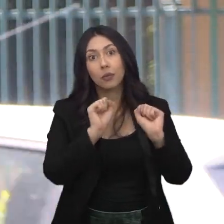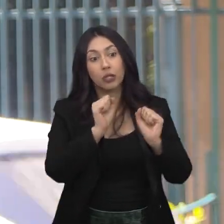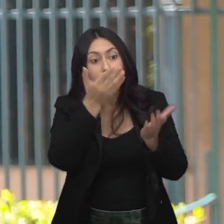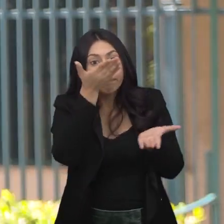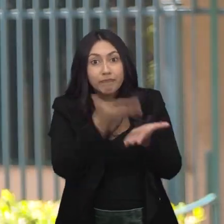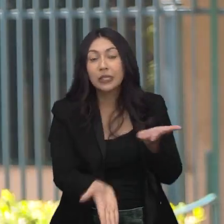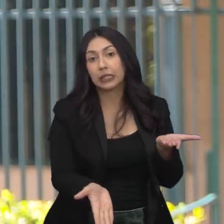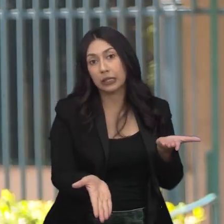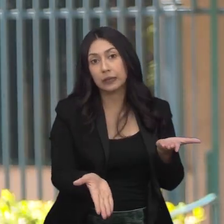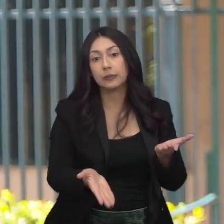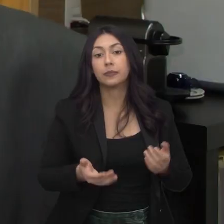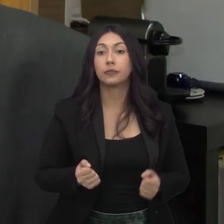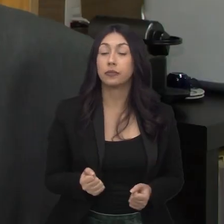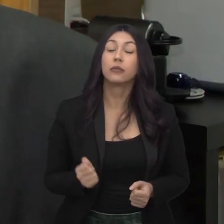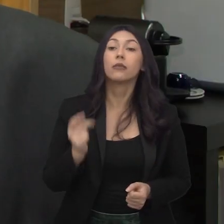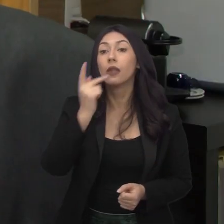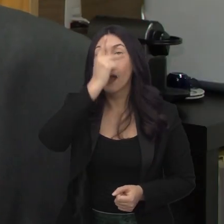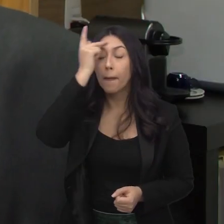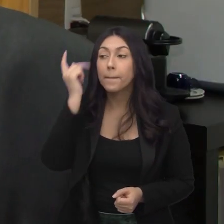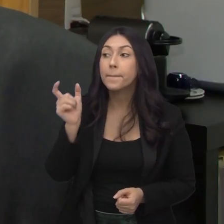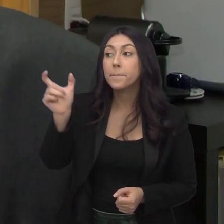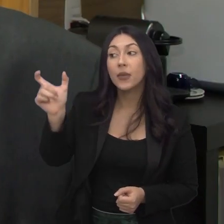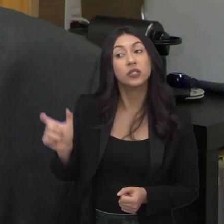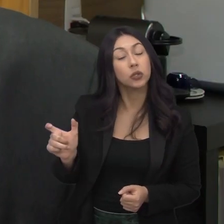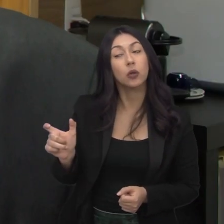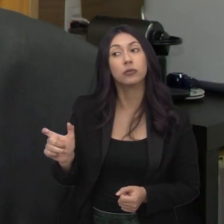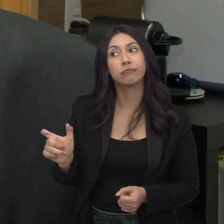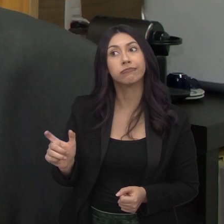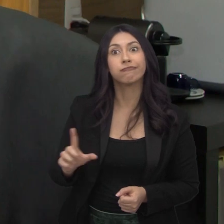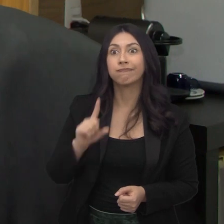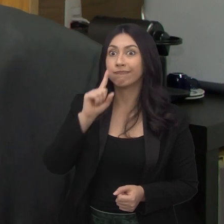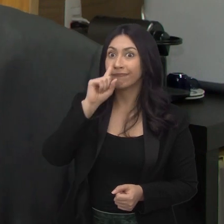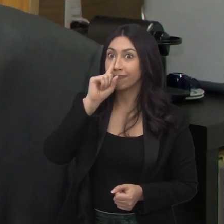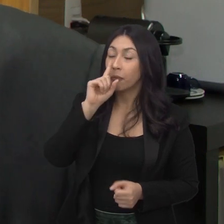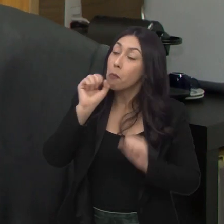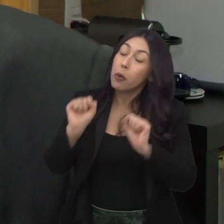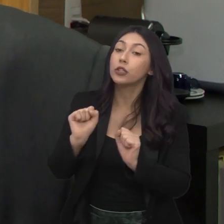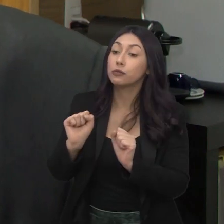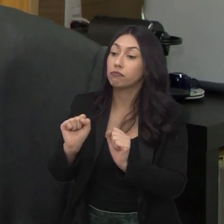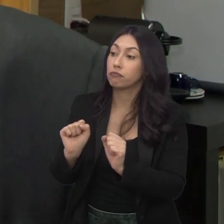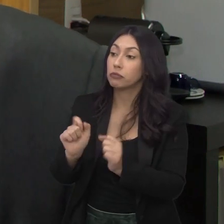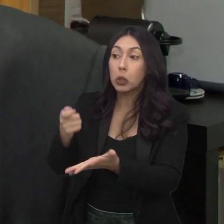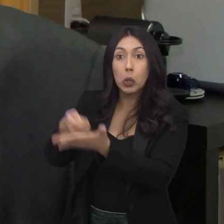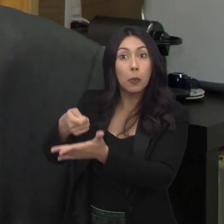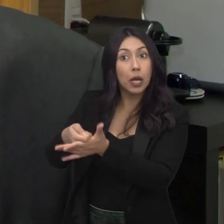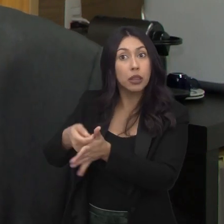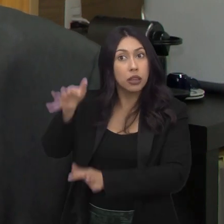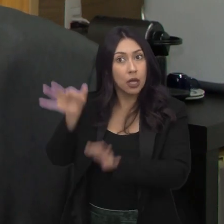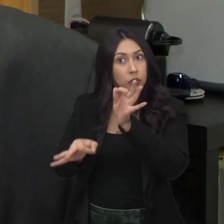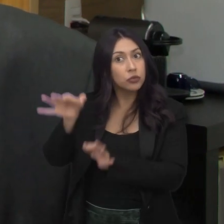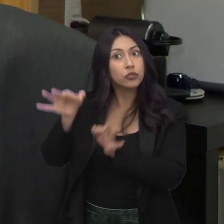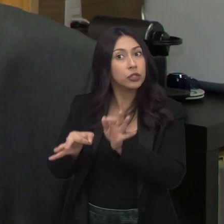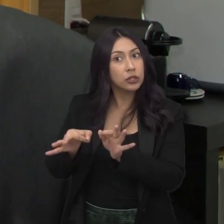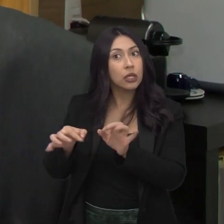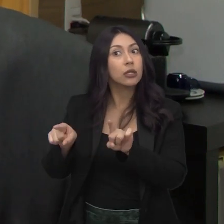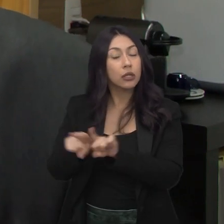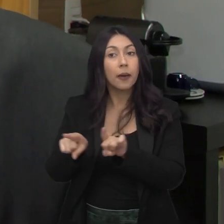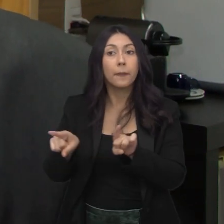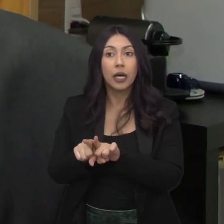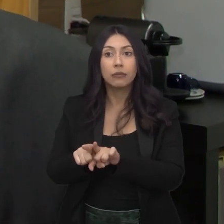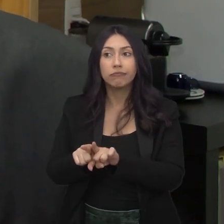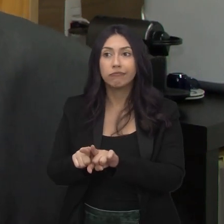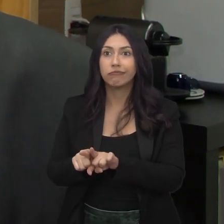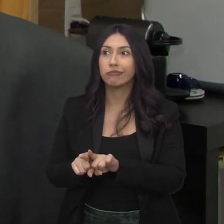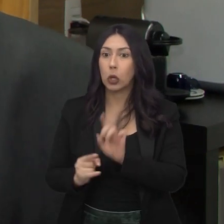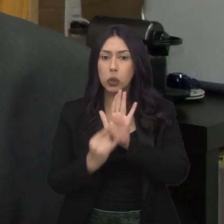inclusive, perder o bem. Esse condômino ele pode ser cobrado via judicial, pode